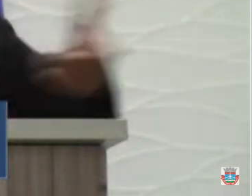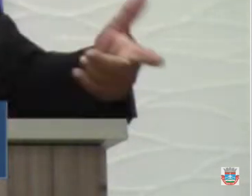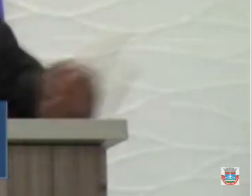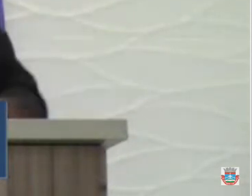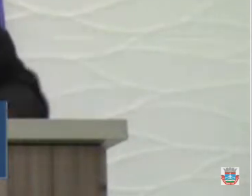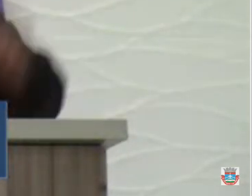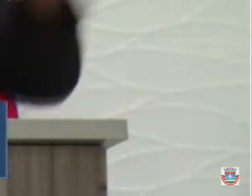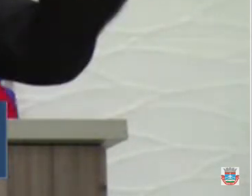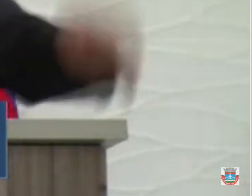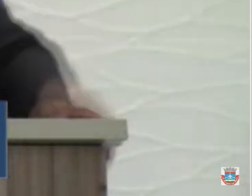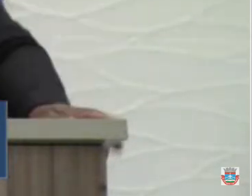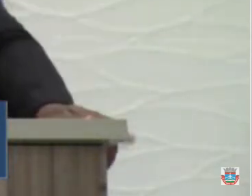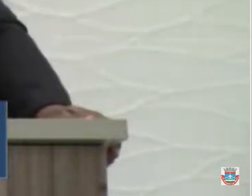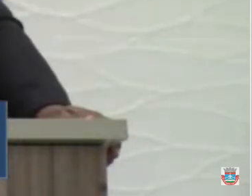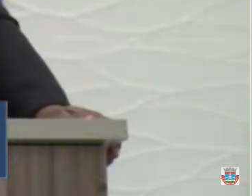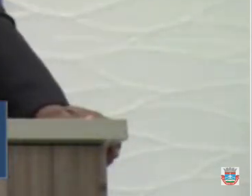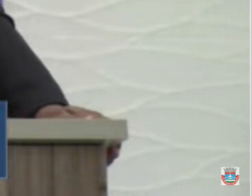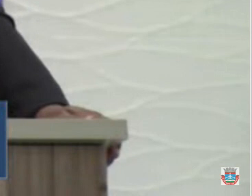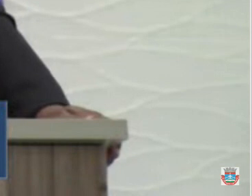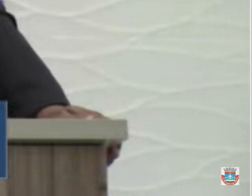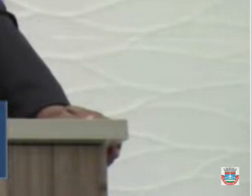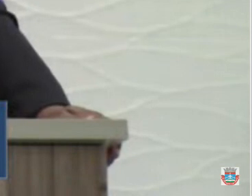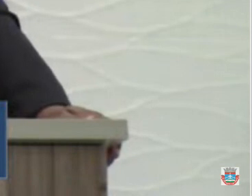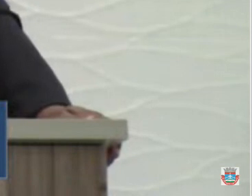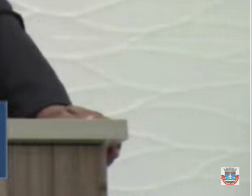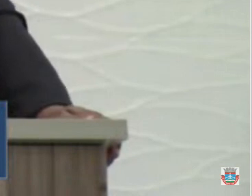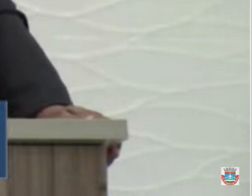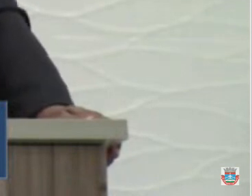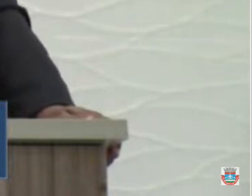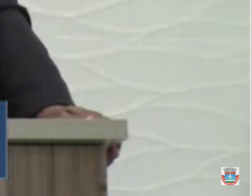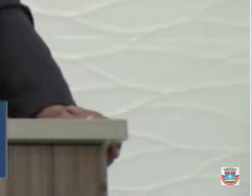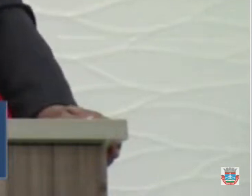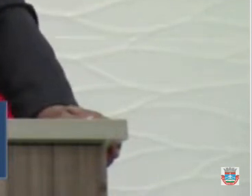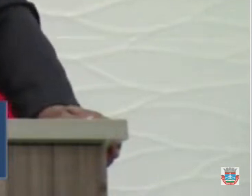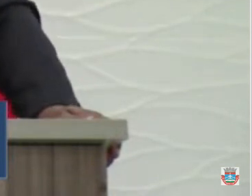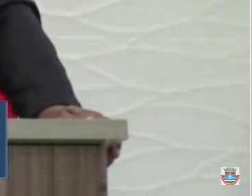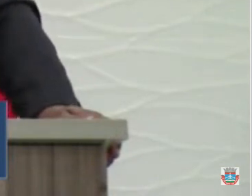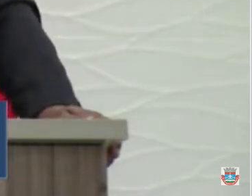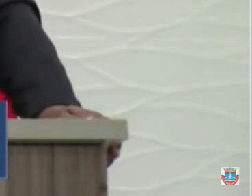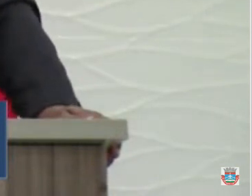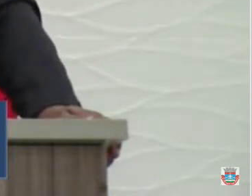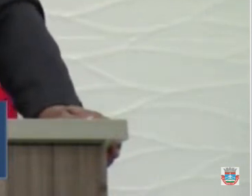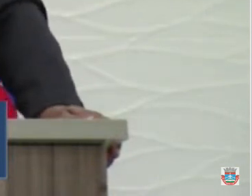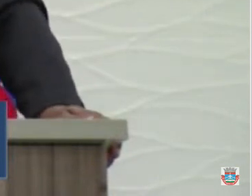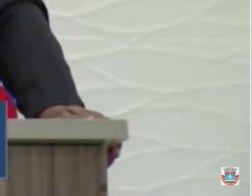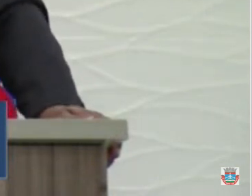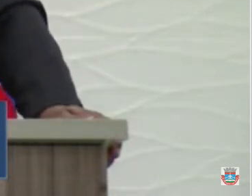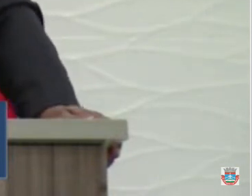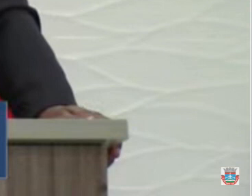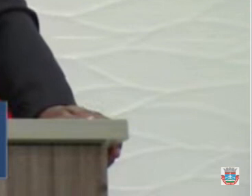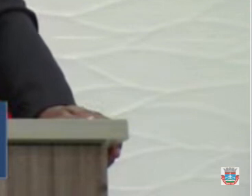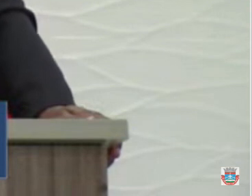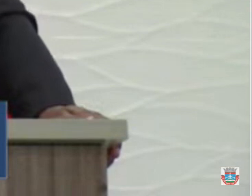mas está quebrado, daqui a pouco eu vou ver se conserto. Já estou com 2 semanas rodando com esse carro e não descubro o defeito. Esse nosso